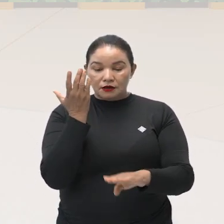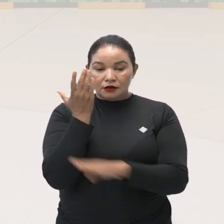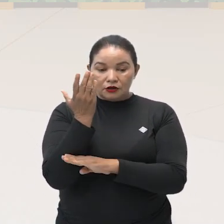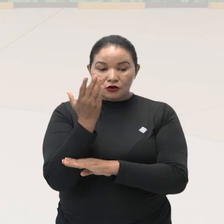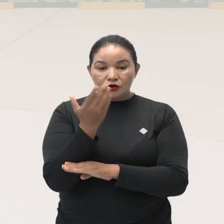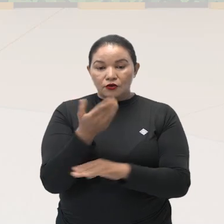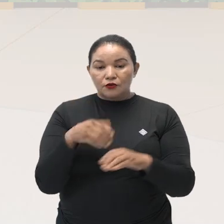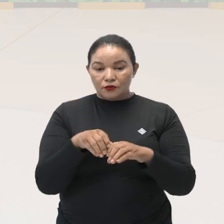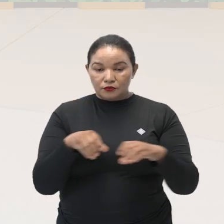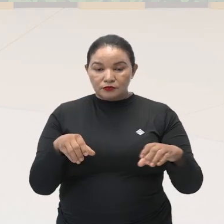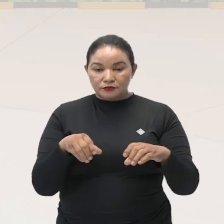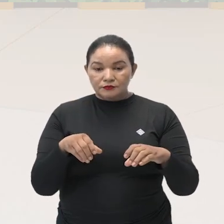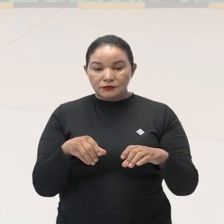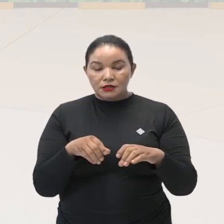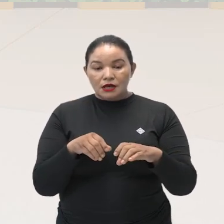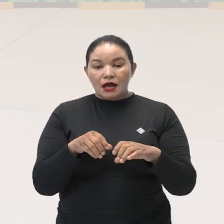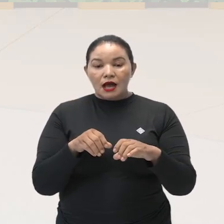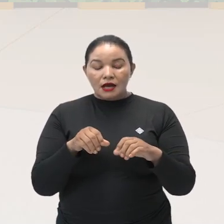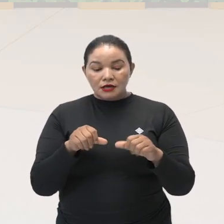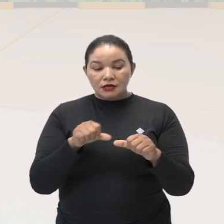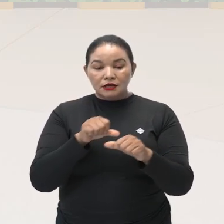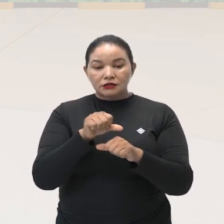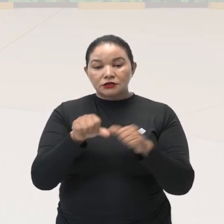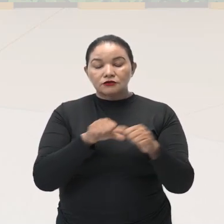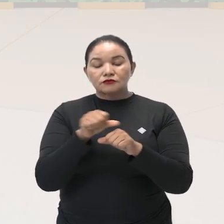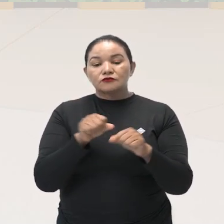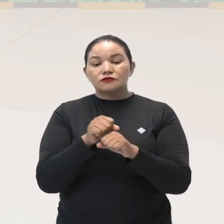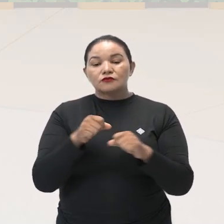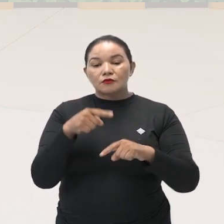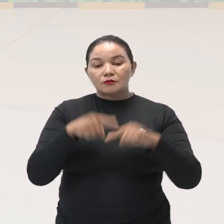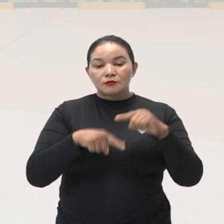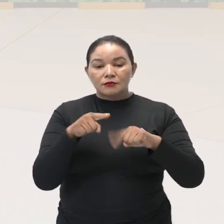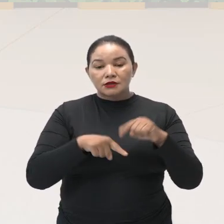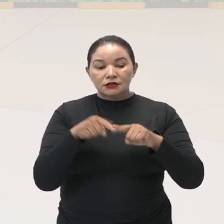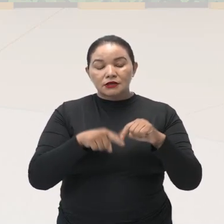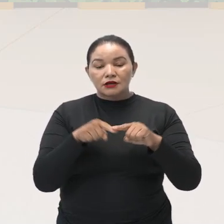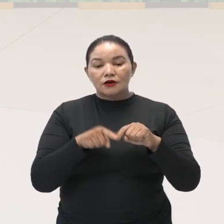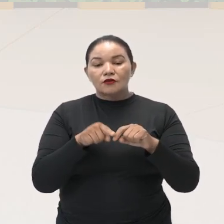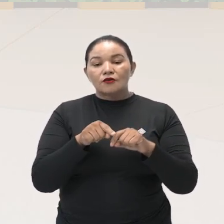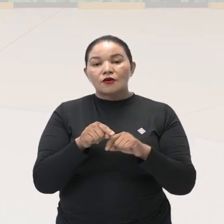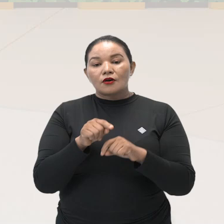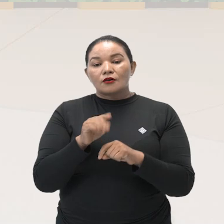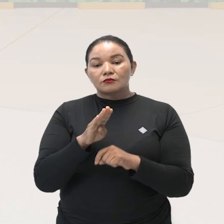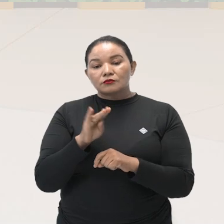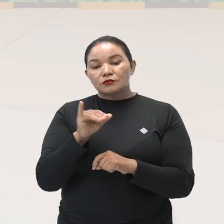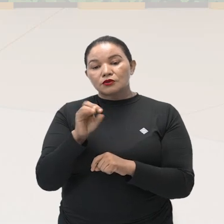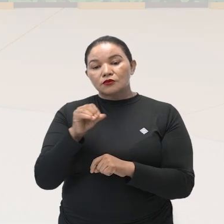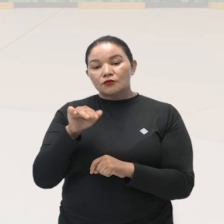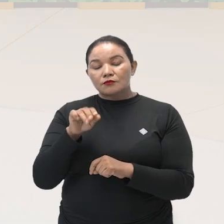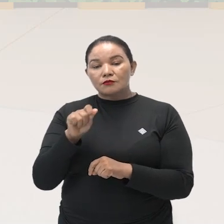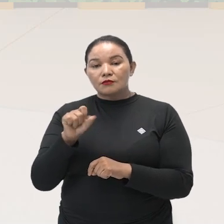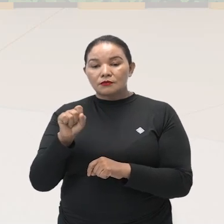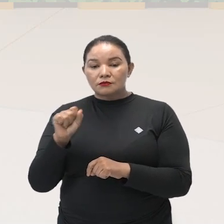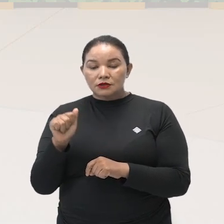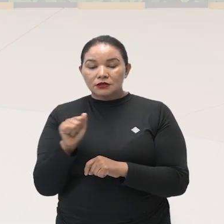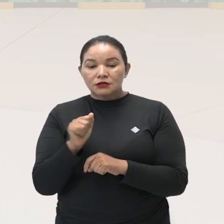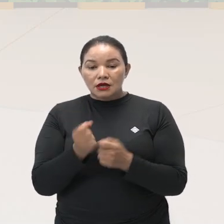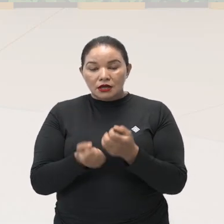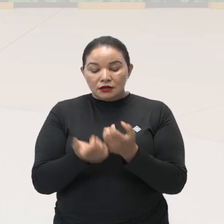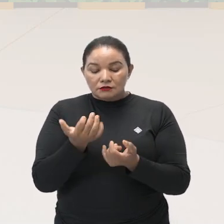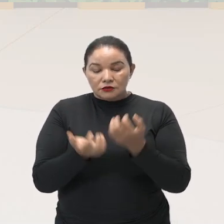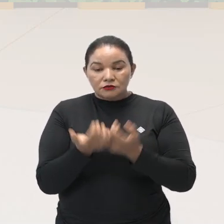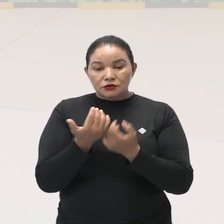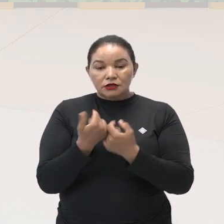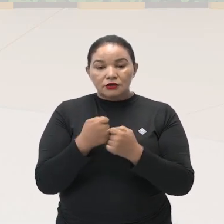essa lenha ela vira a biomassa. Essa biomassa ela libera, após a queima ali,